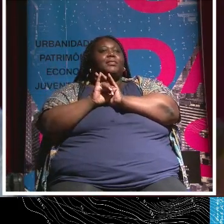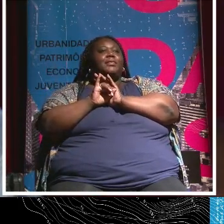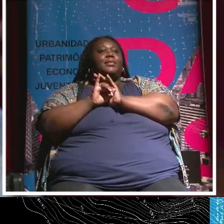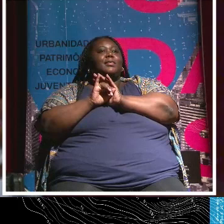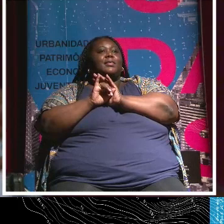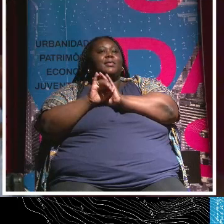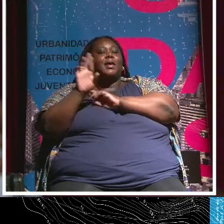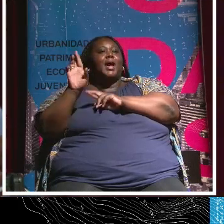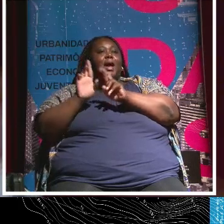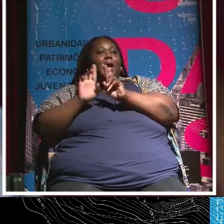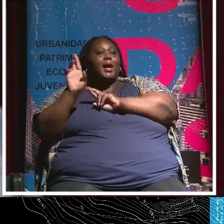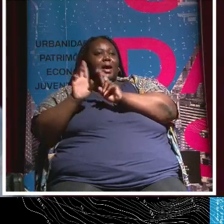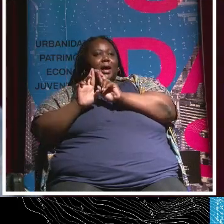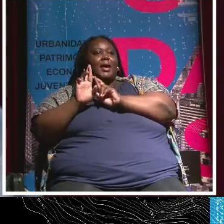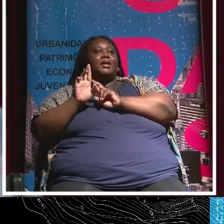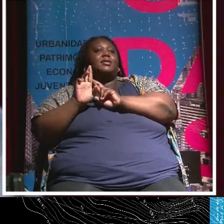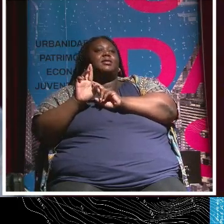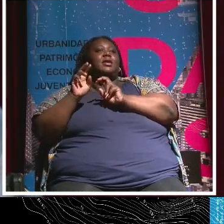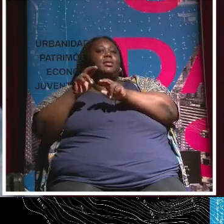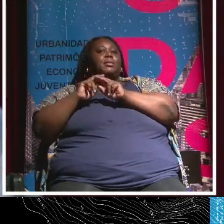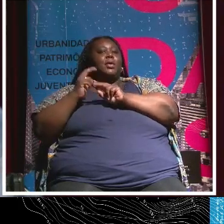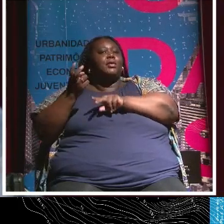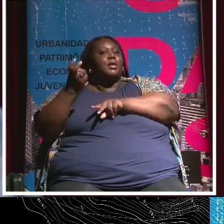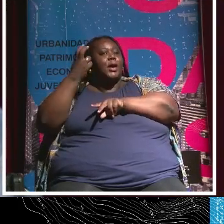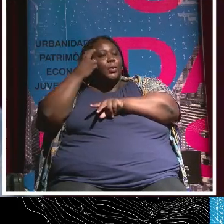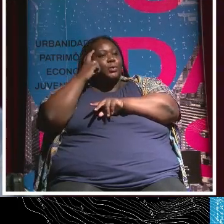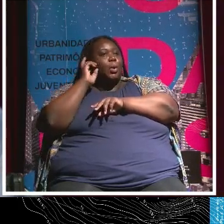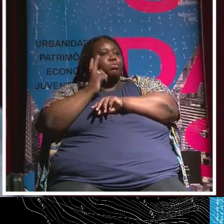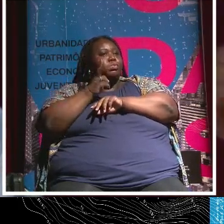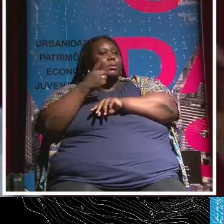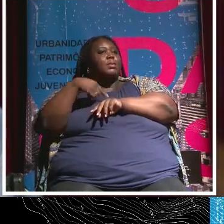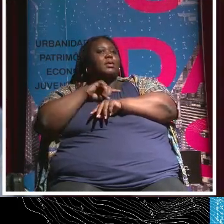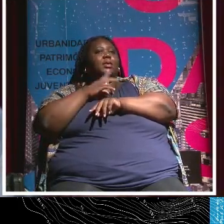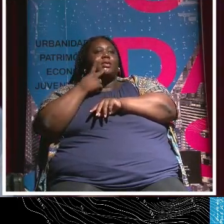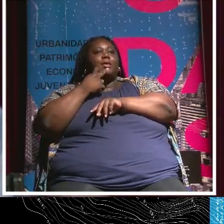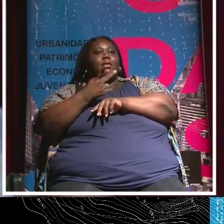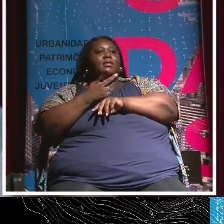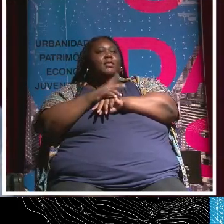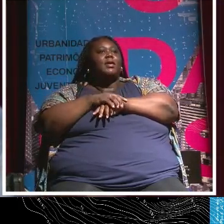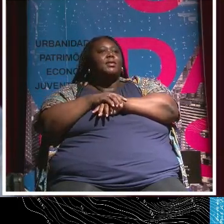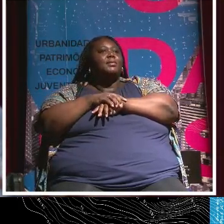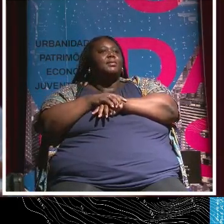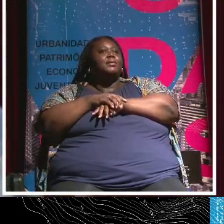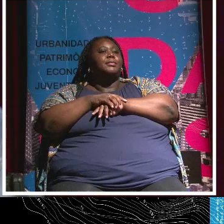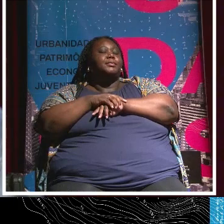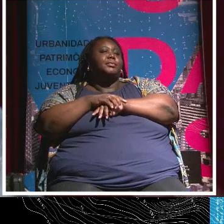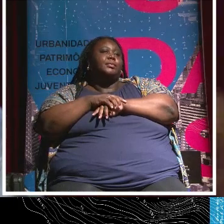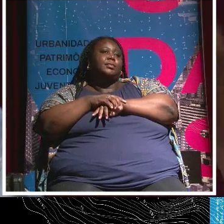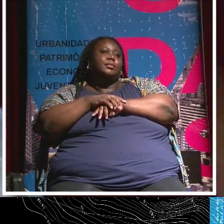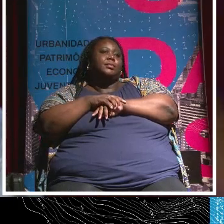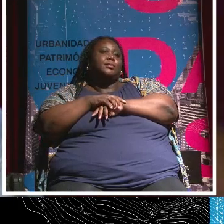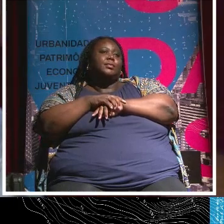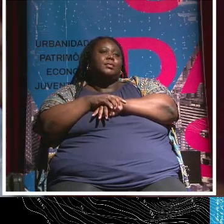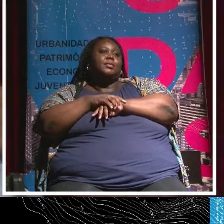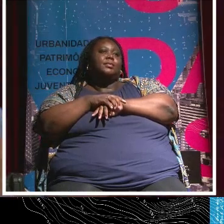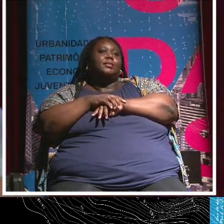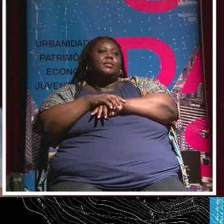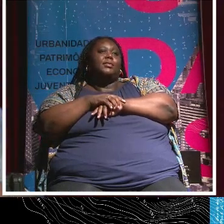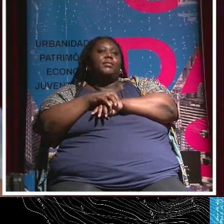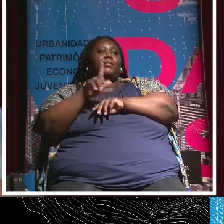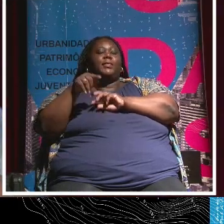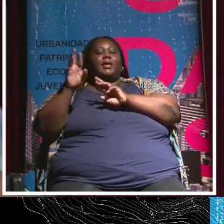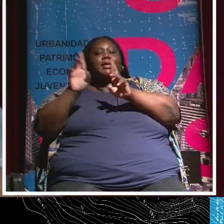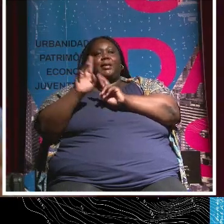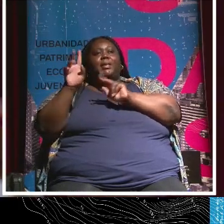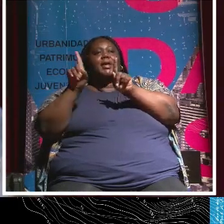necessidades de relação a partir da cultura sempre, porque a gente está falando que sai de um circo, e estabelece uma